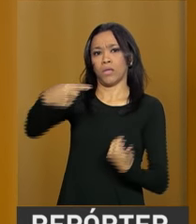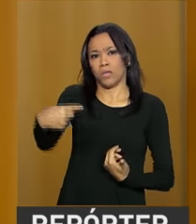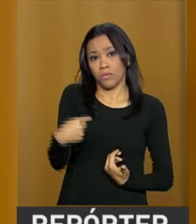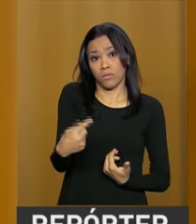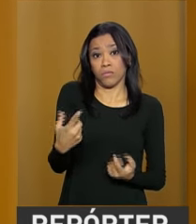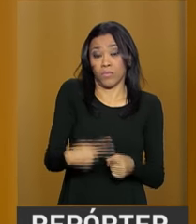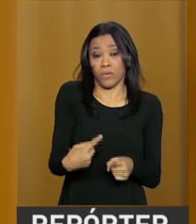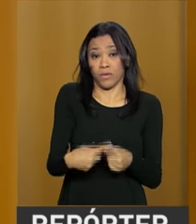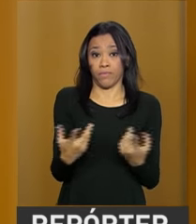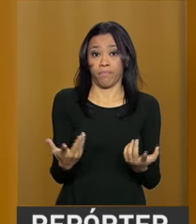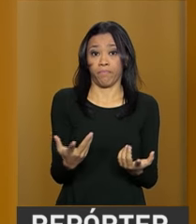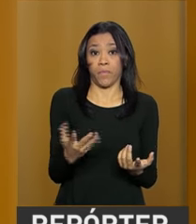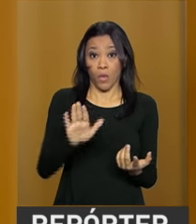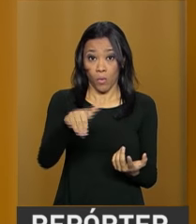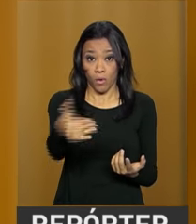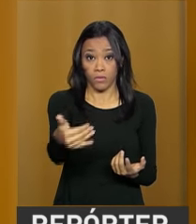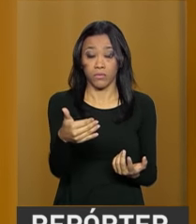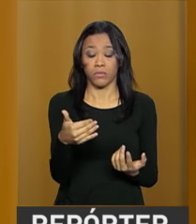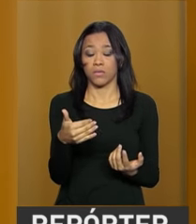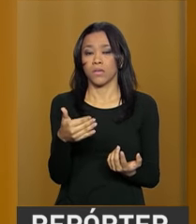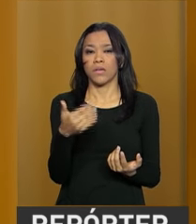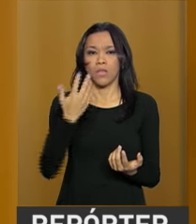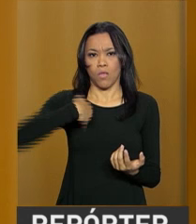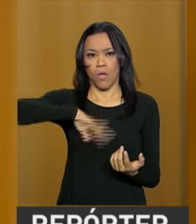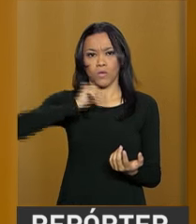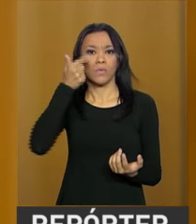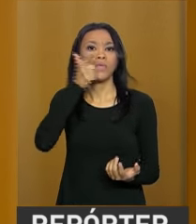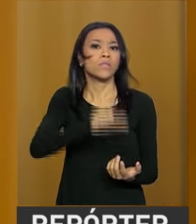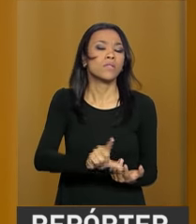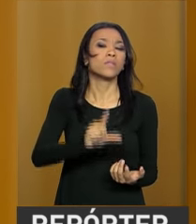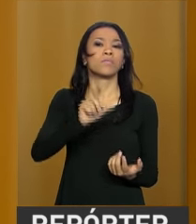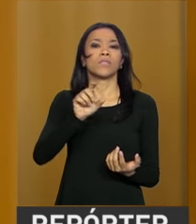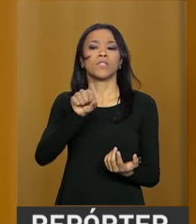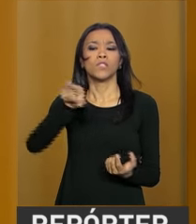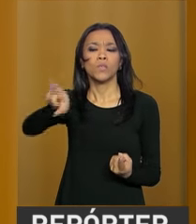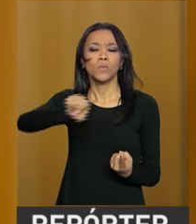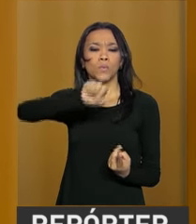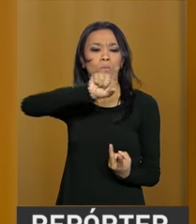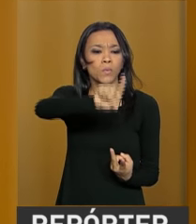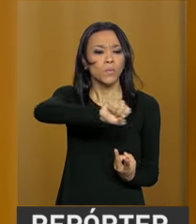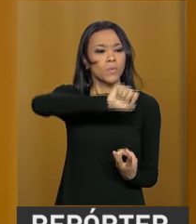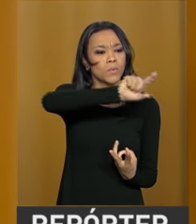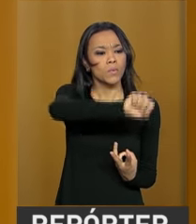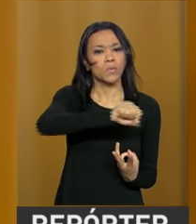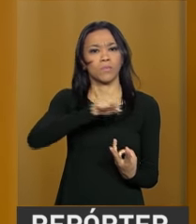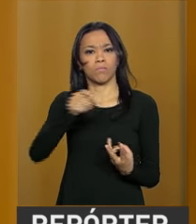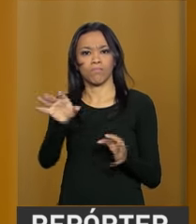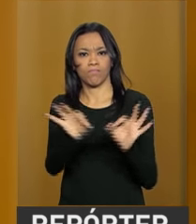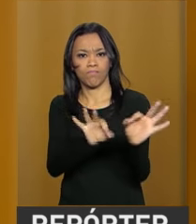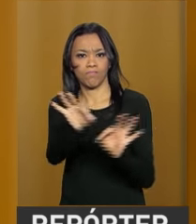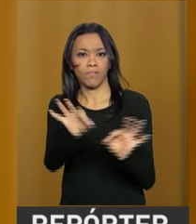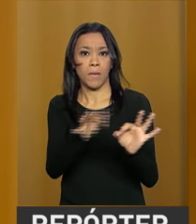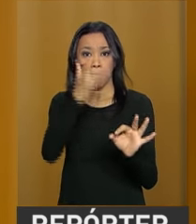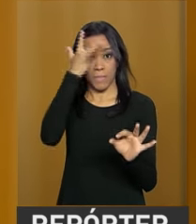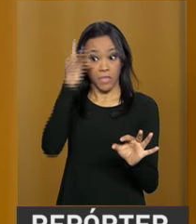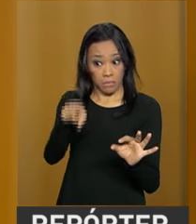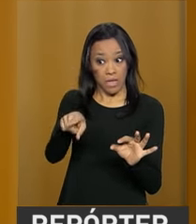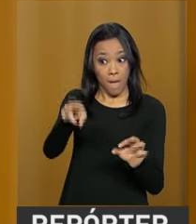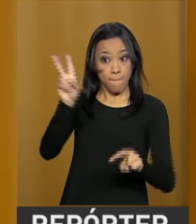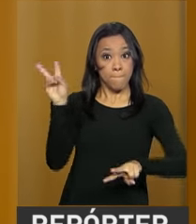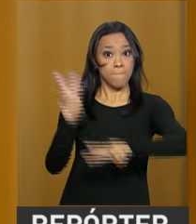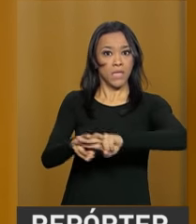desse momento a partir do momento que nós consigamos porta de entrada prisão para quem